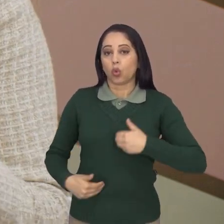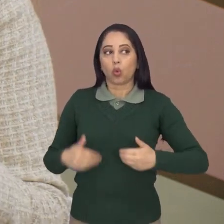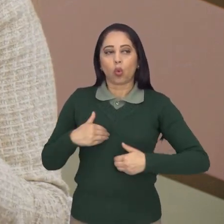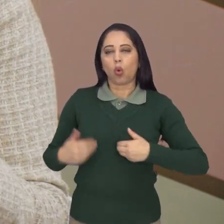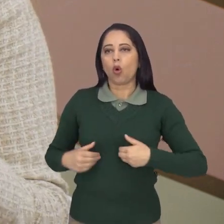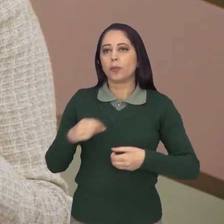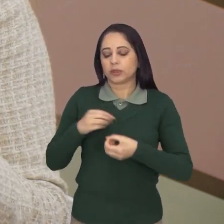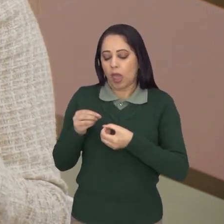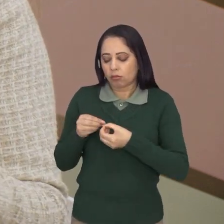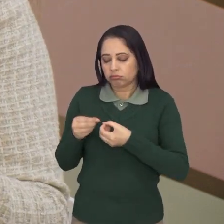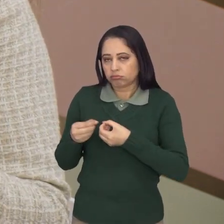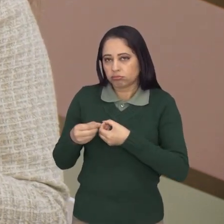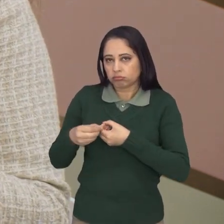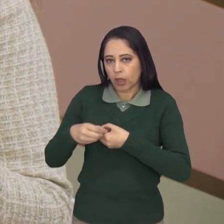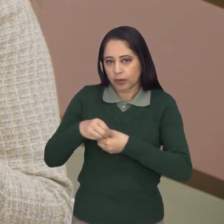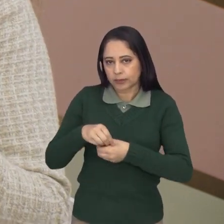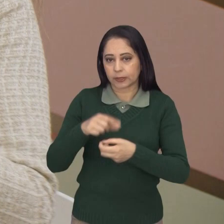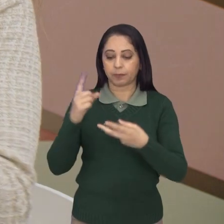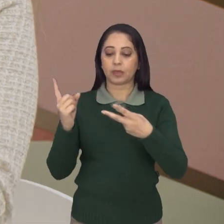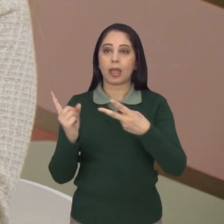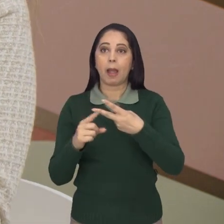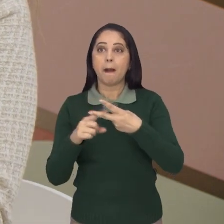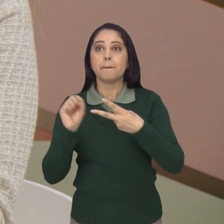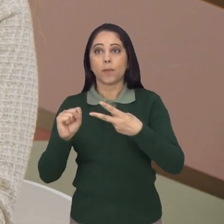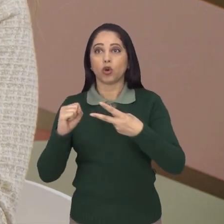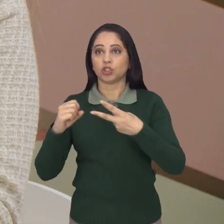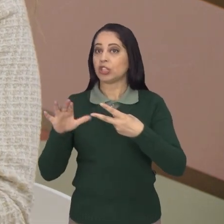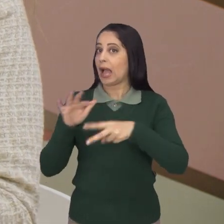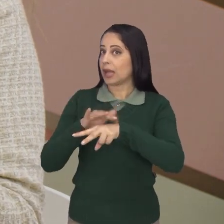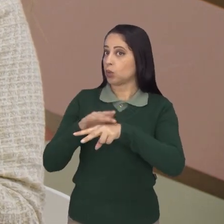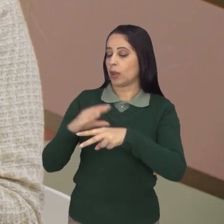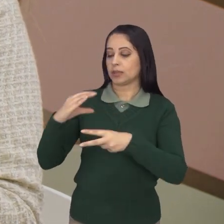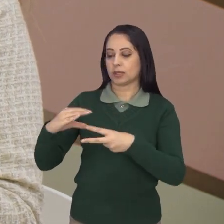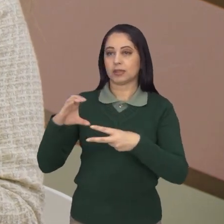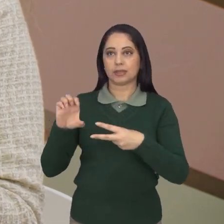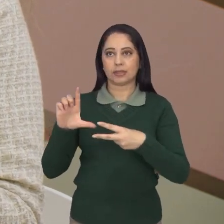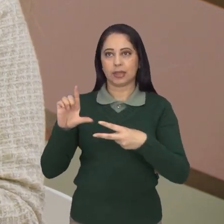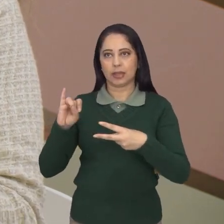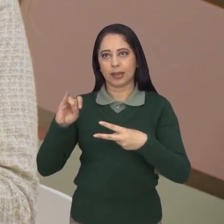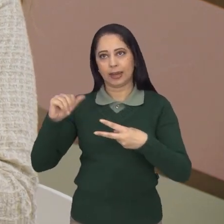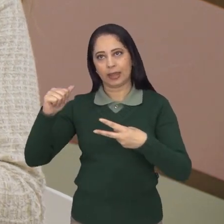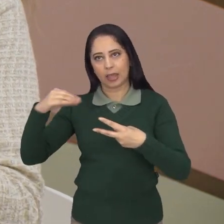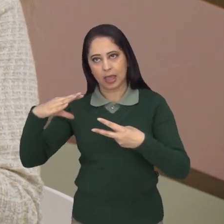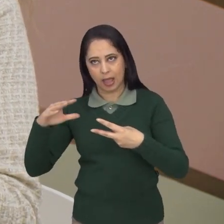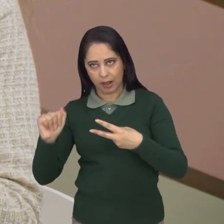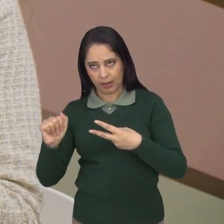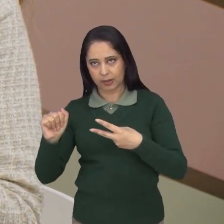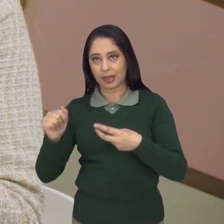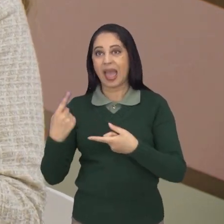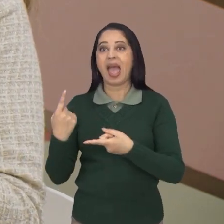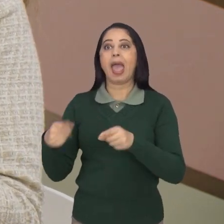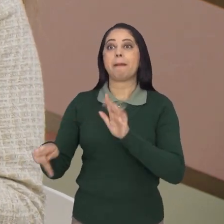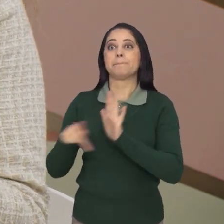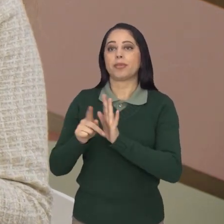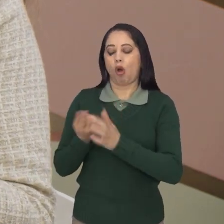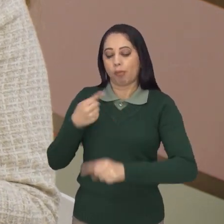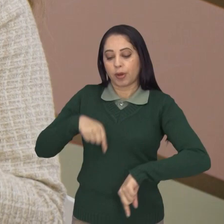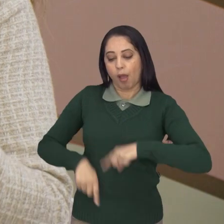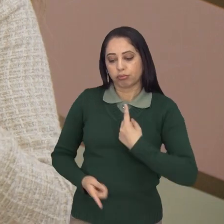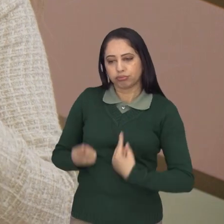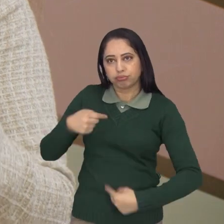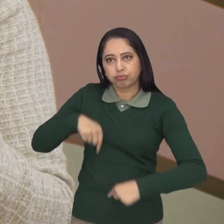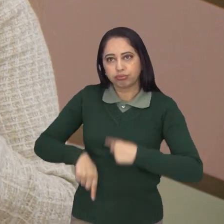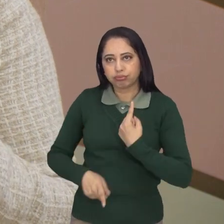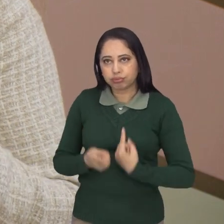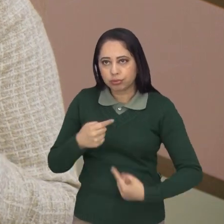com o glúten. A gente pode ter a doença celíaca, que é o que a gente está conversando agora, uma doença autoimune, ela é crônica,